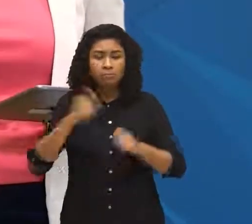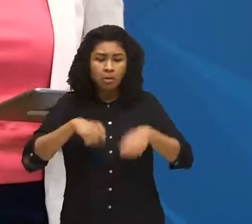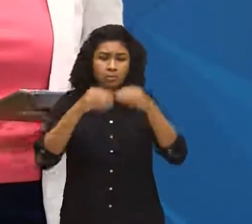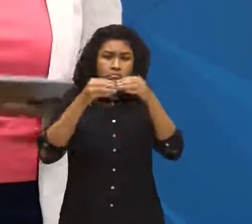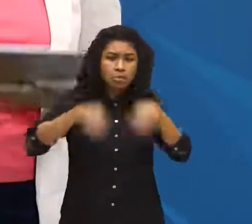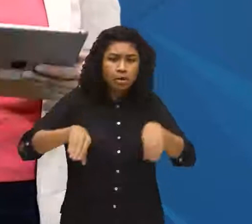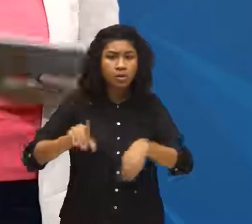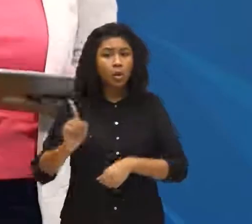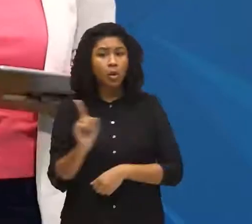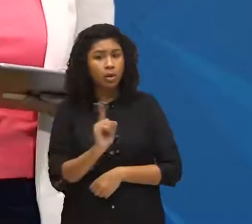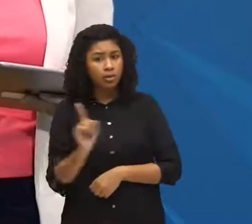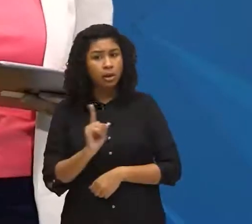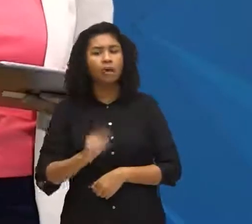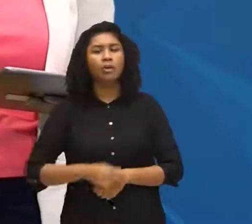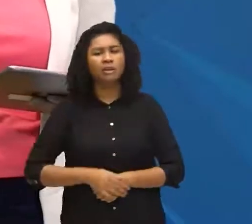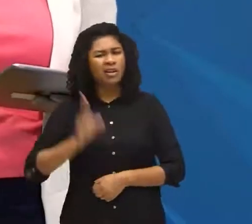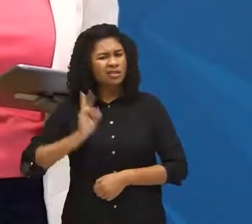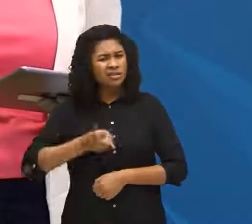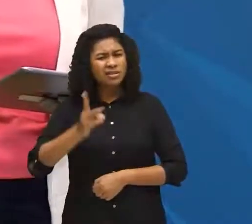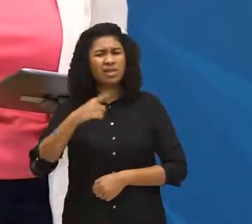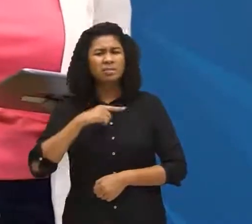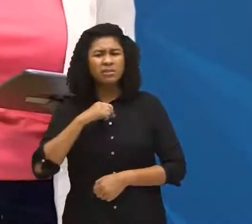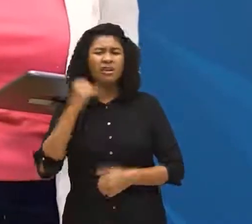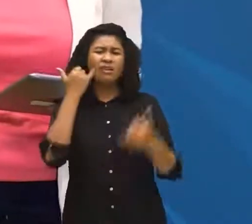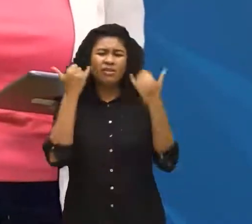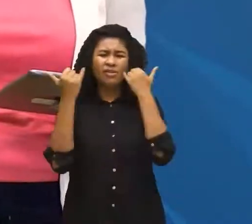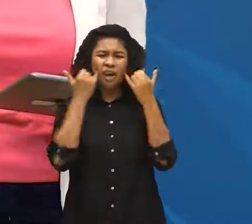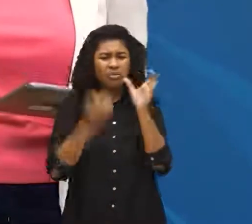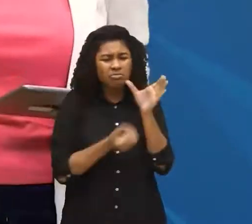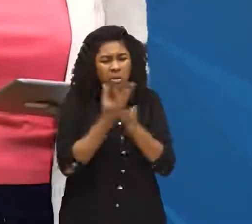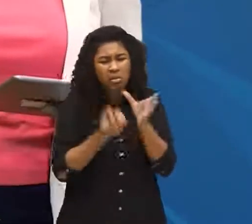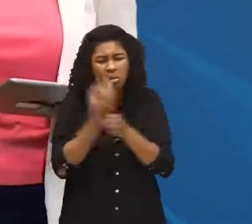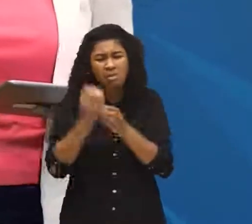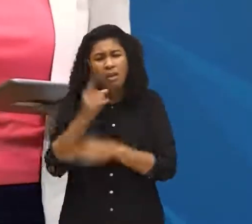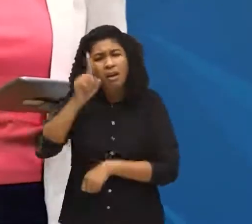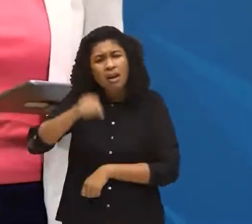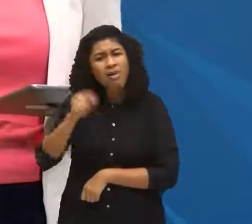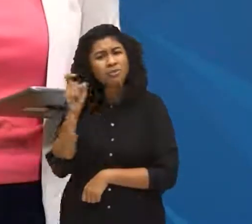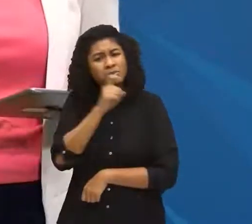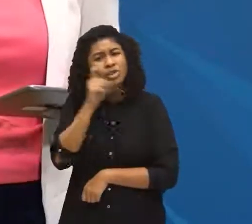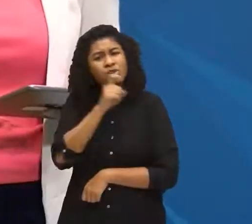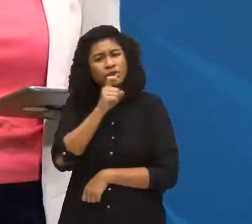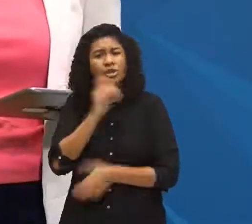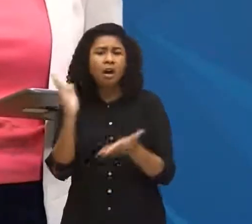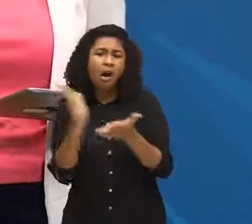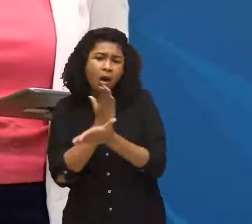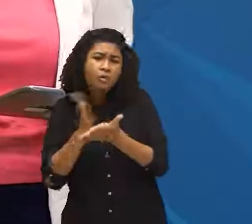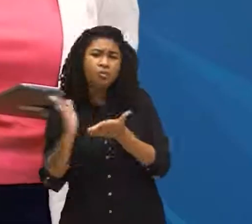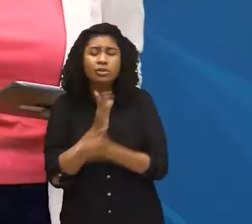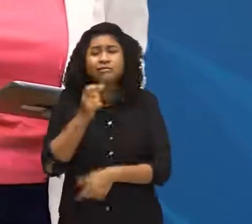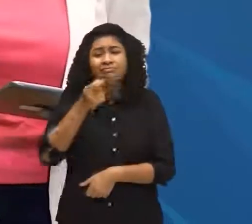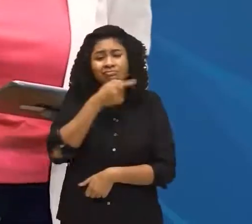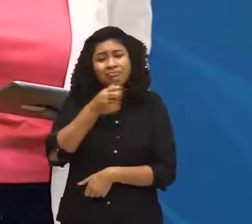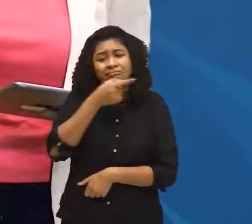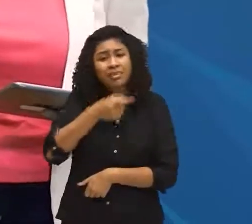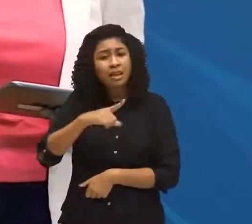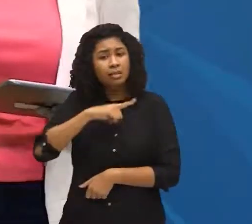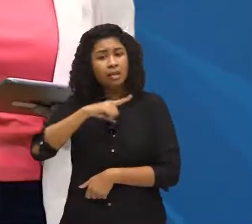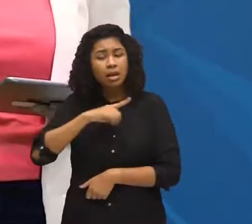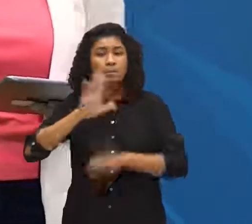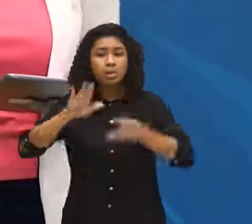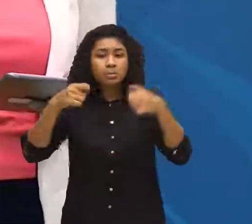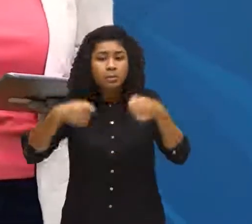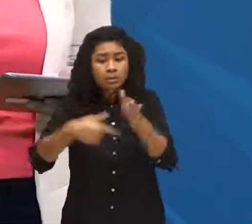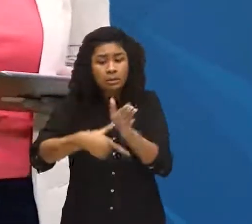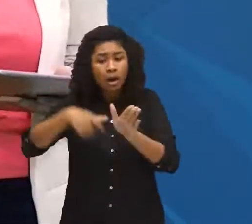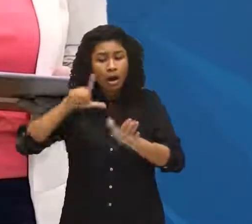deixar de existir, existem realmente muito conteúdo sendo fabricado que é falso, né? Alguns até engraçados, mas a gente precisa ter a